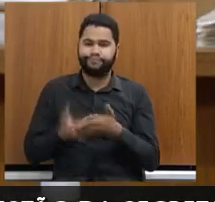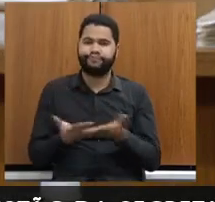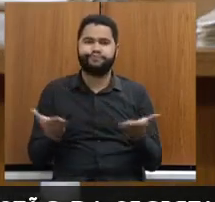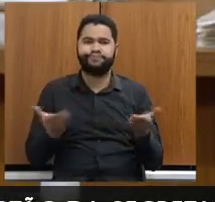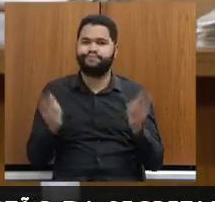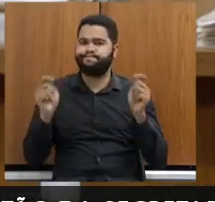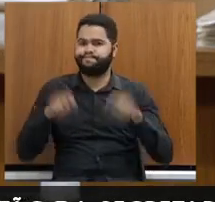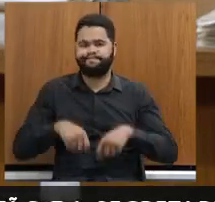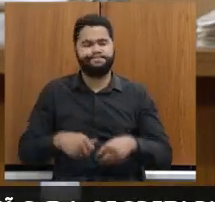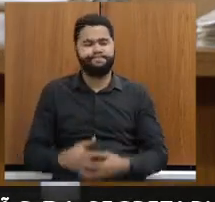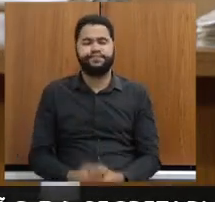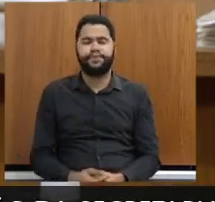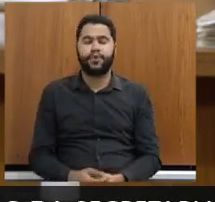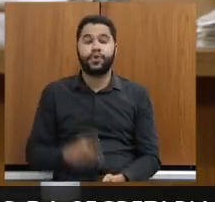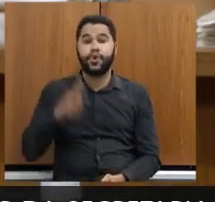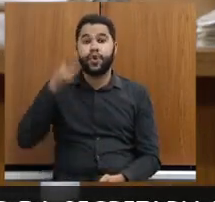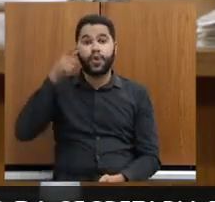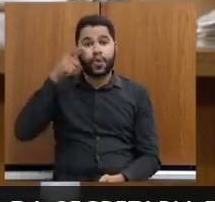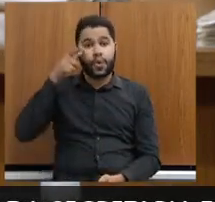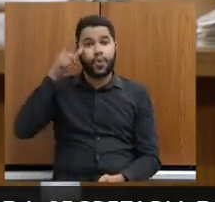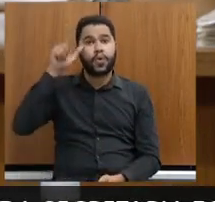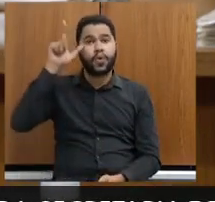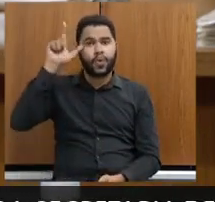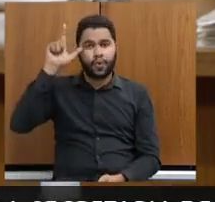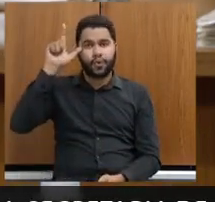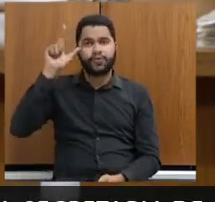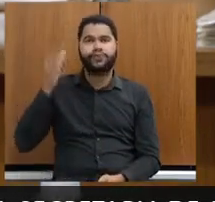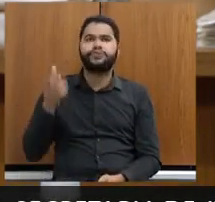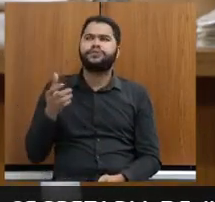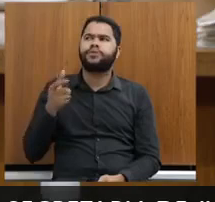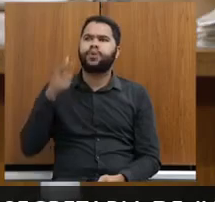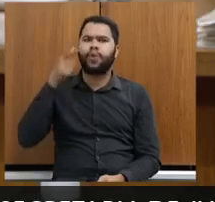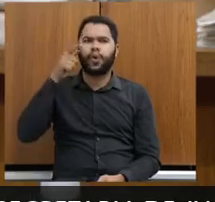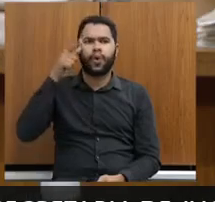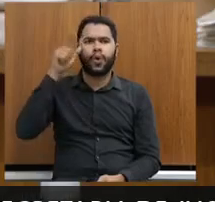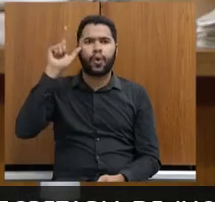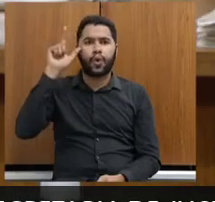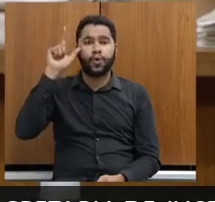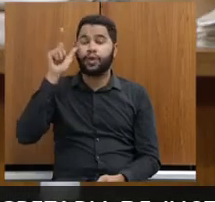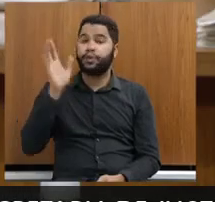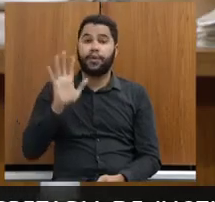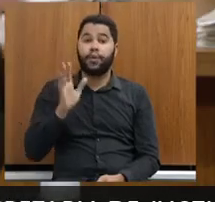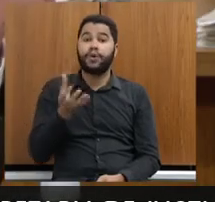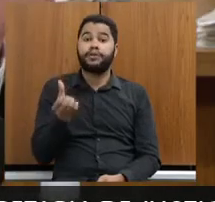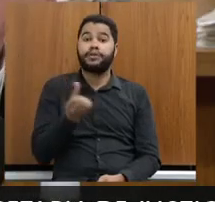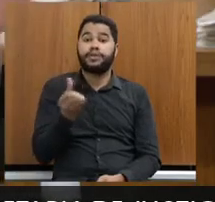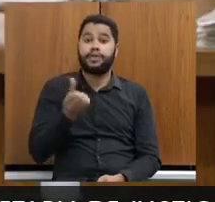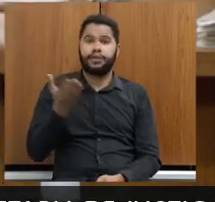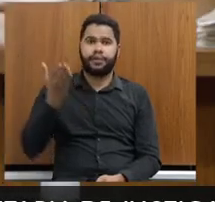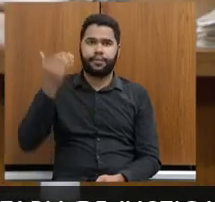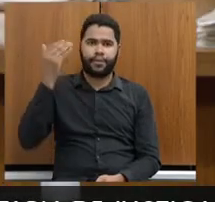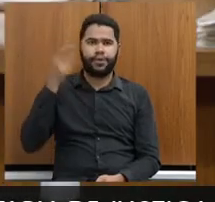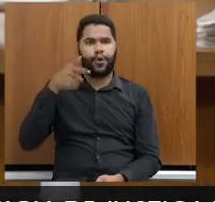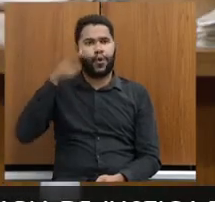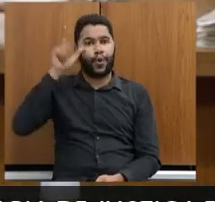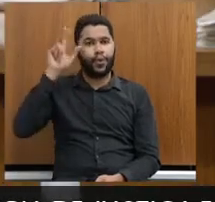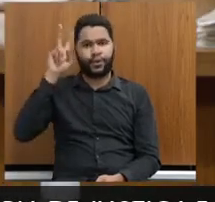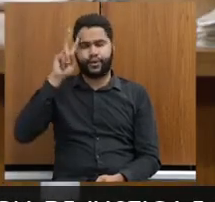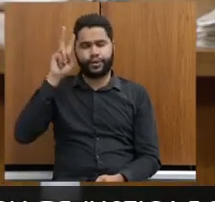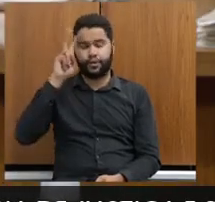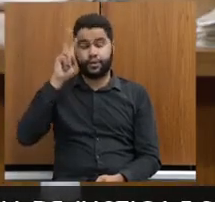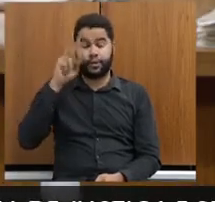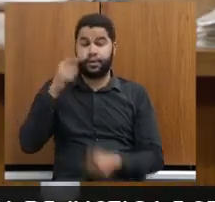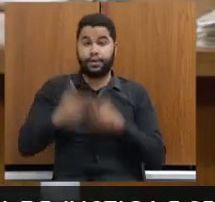e ontem sexta-feira qualquer ontem não sexta-feira passada ontem foi segunda-feira